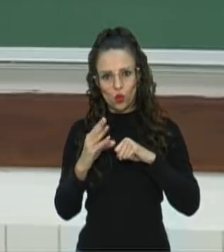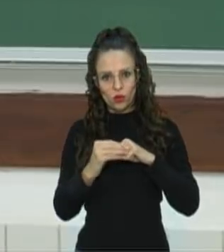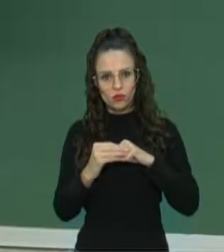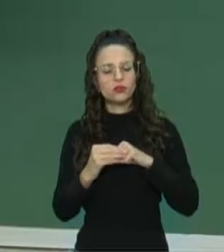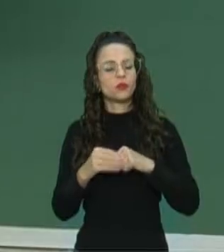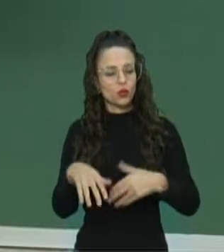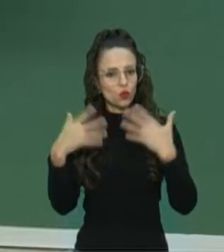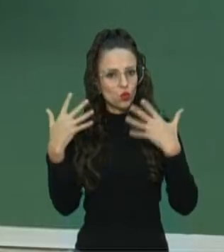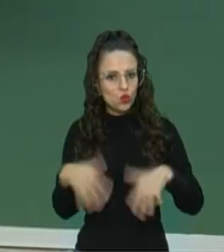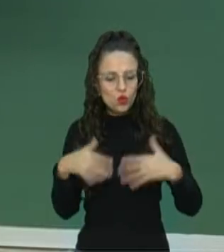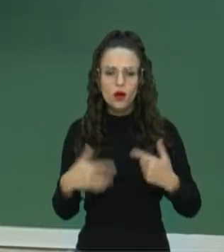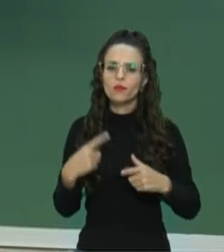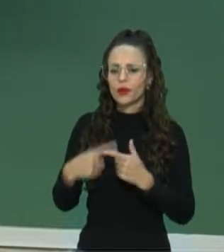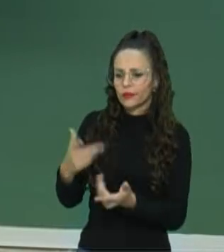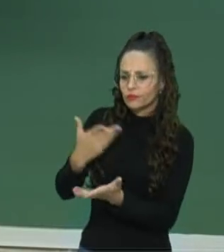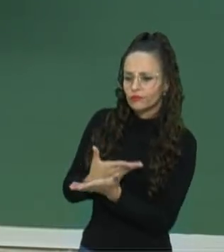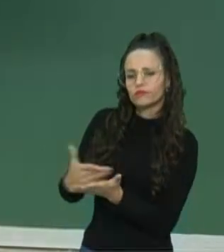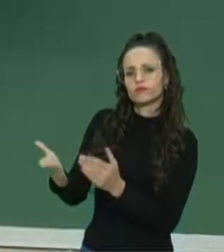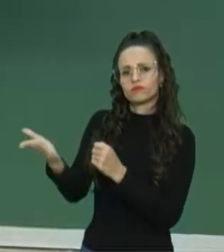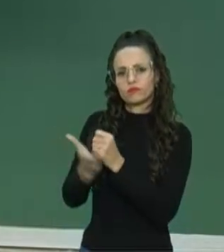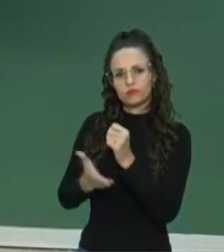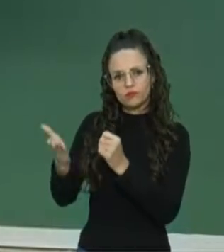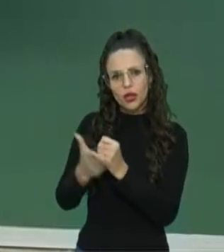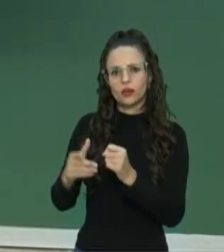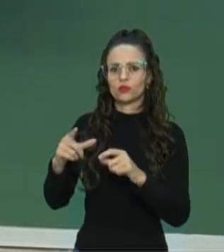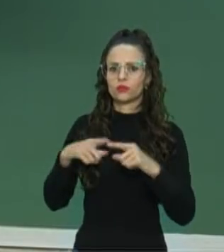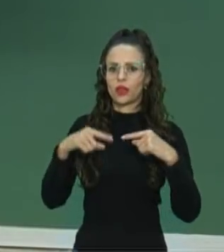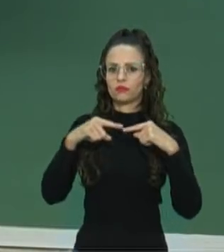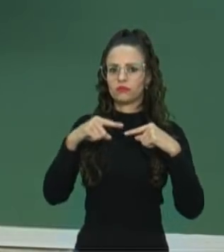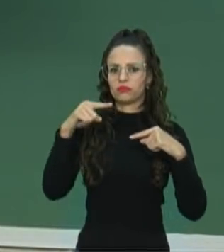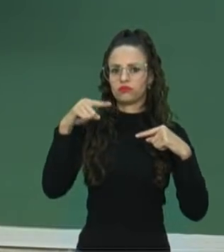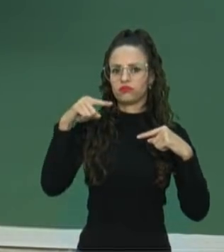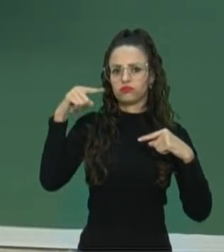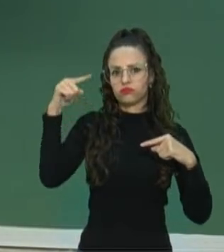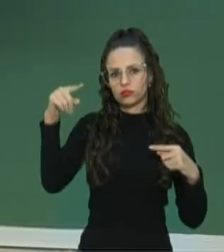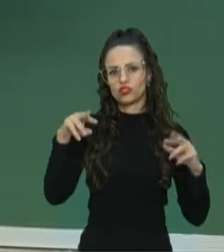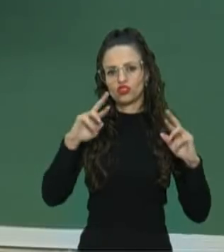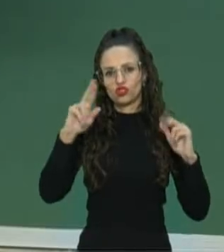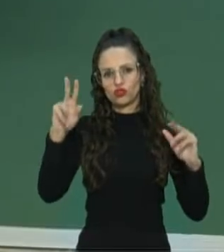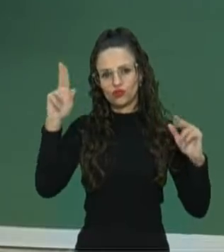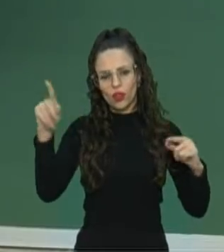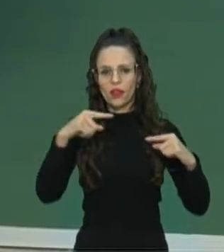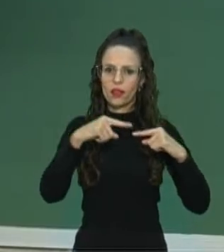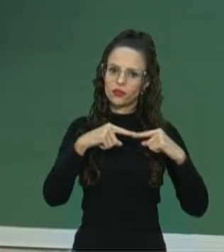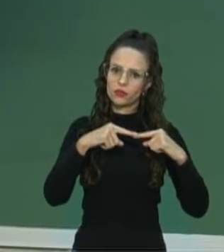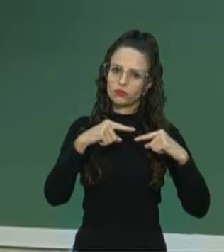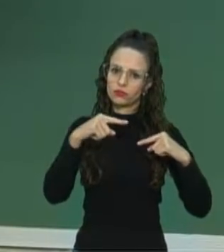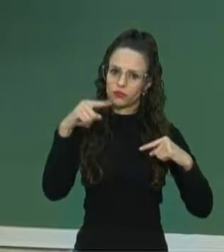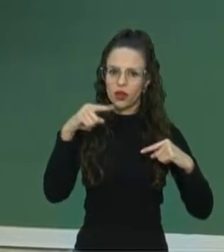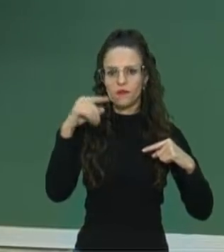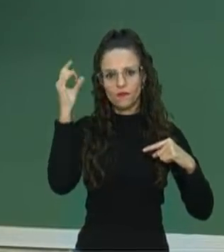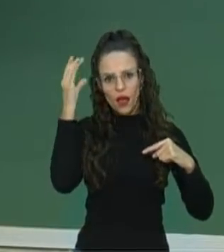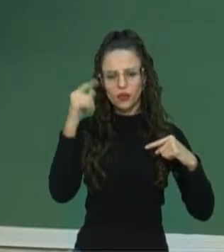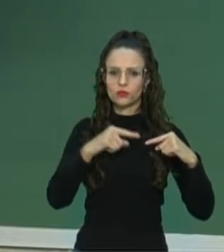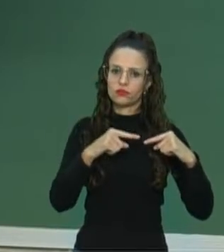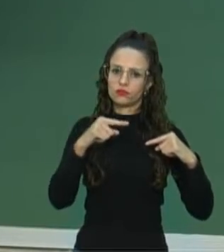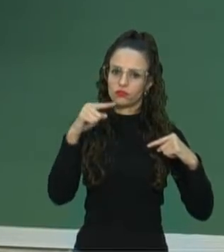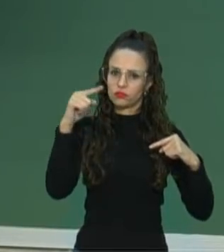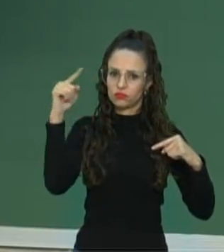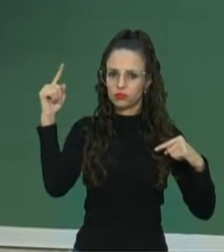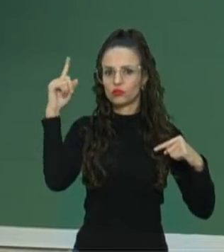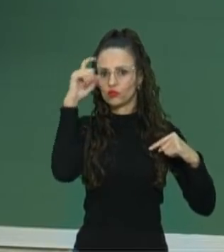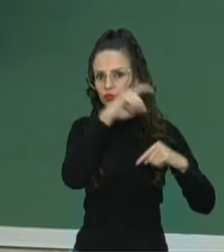início, como toda e qualquer atividade, né? Há graus também de diferenças dentro da sua prática, né? Então aqui a definição de corrida